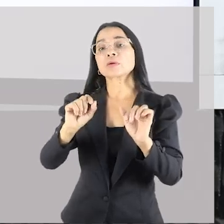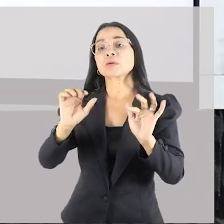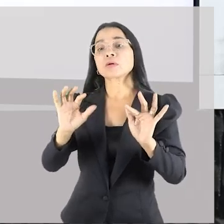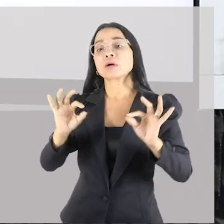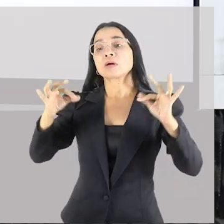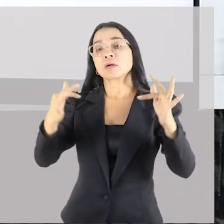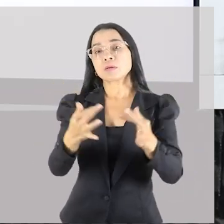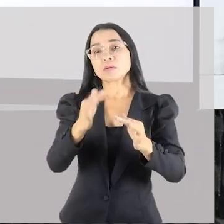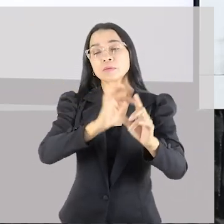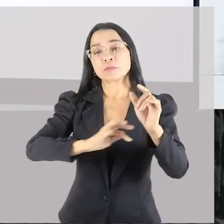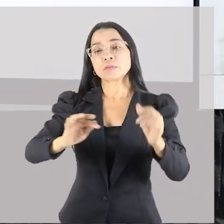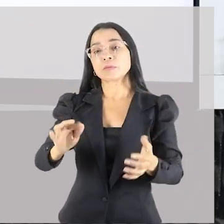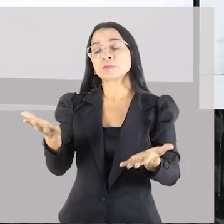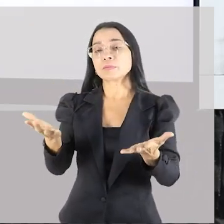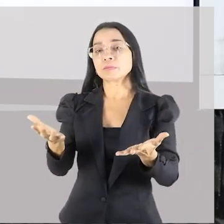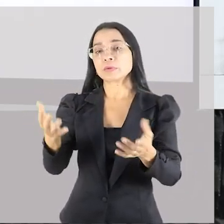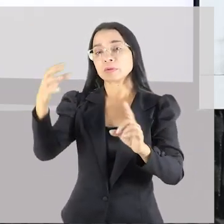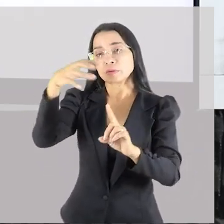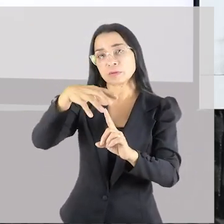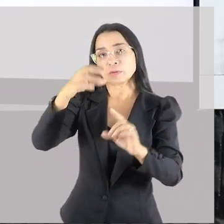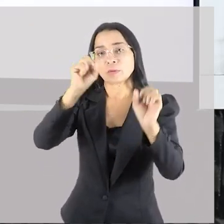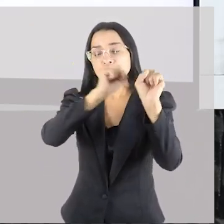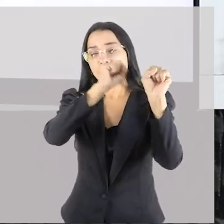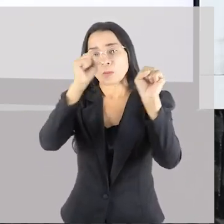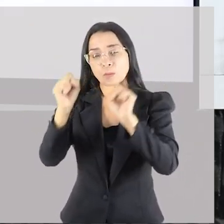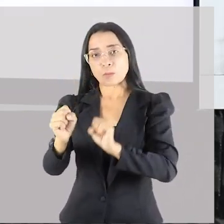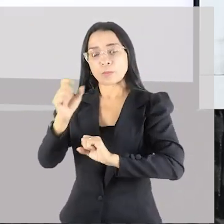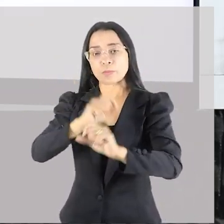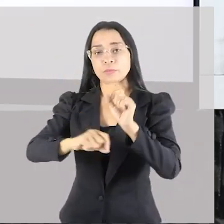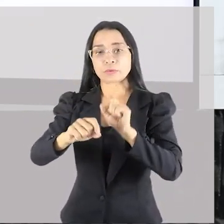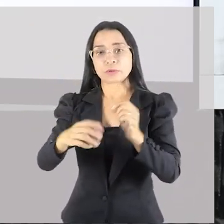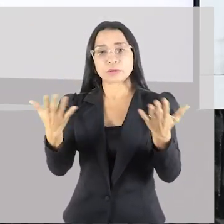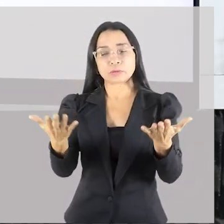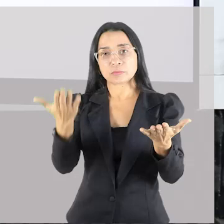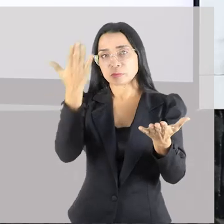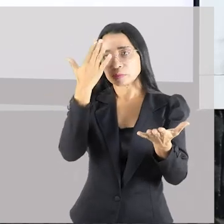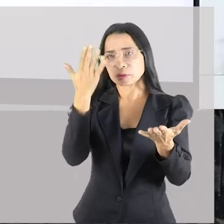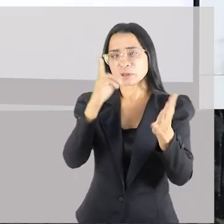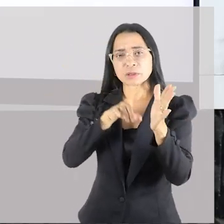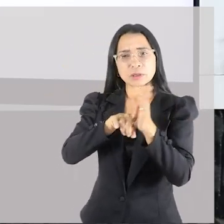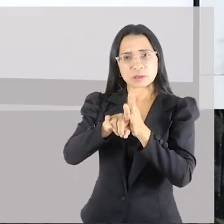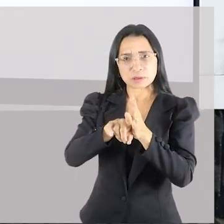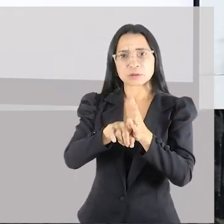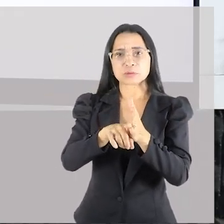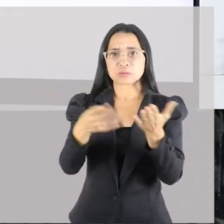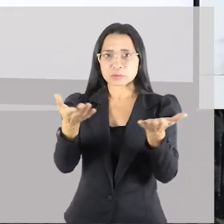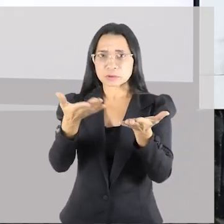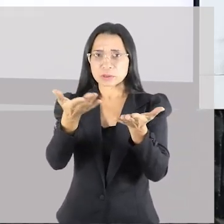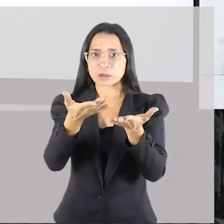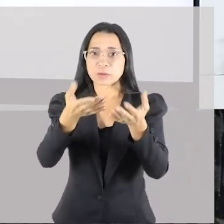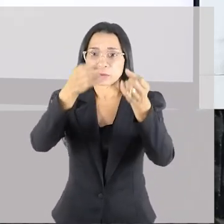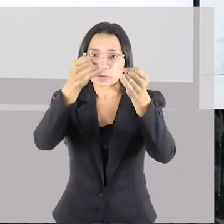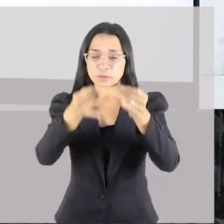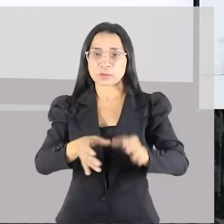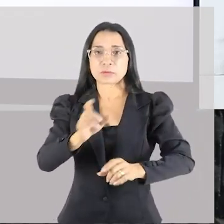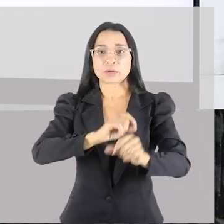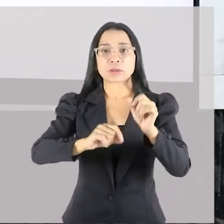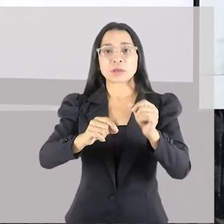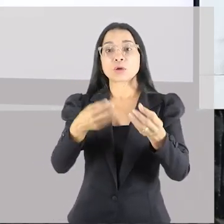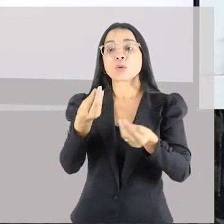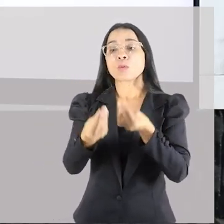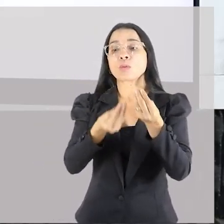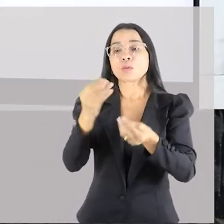entender um pouco mais sobre essas questões que eu acabo de levantar para você compreender como é que se deu esse processo de independência aqui na